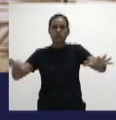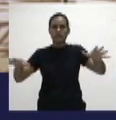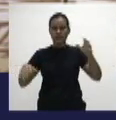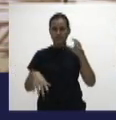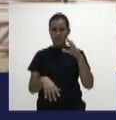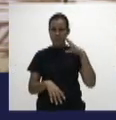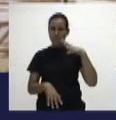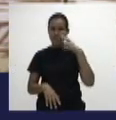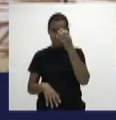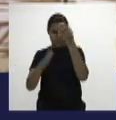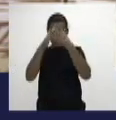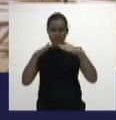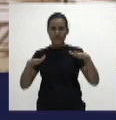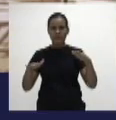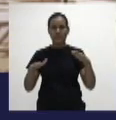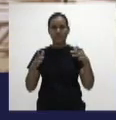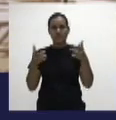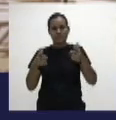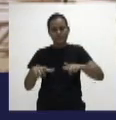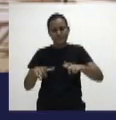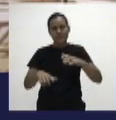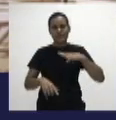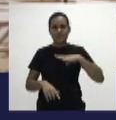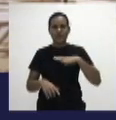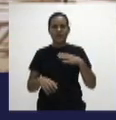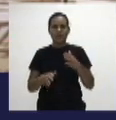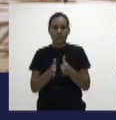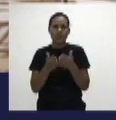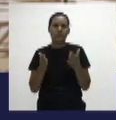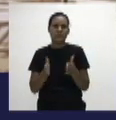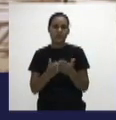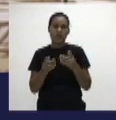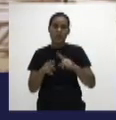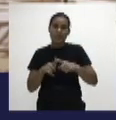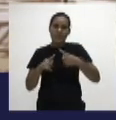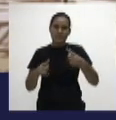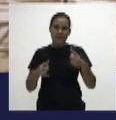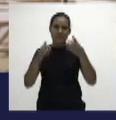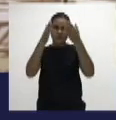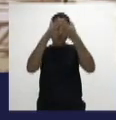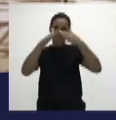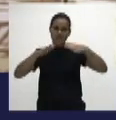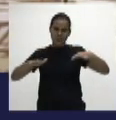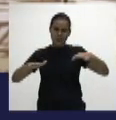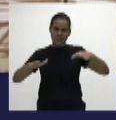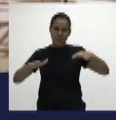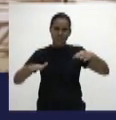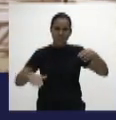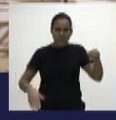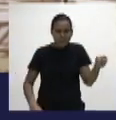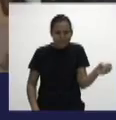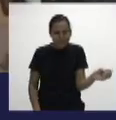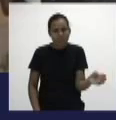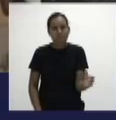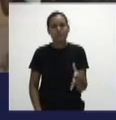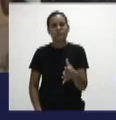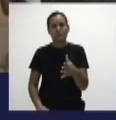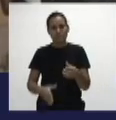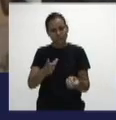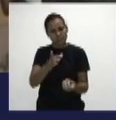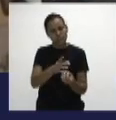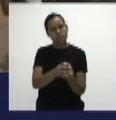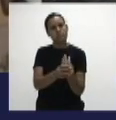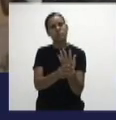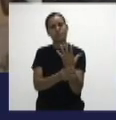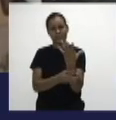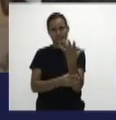periferia mas o circo ele tem uma grande eh uma grande qualidade que é de se recriar ao longo do tempo né então